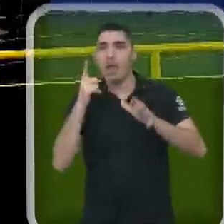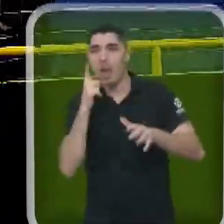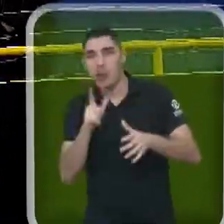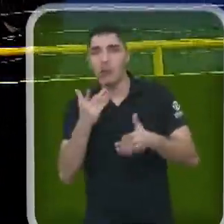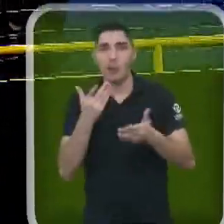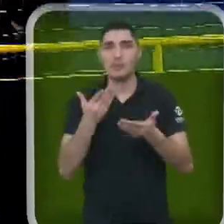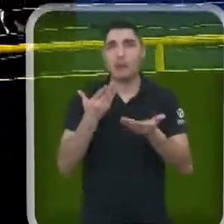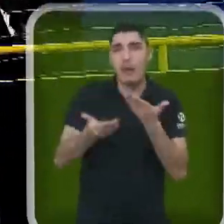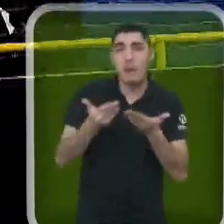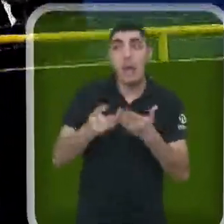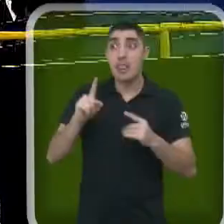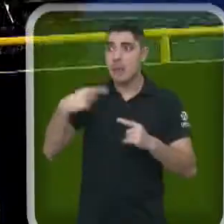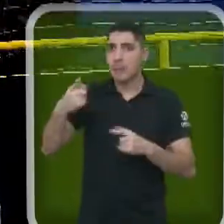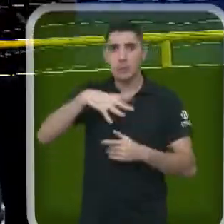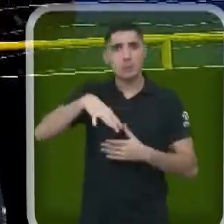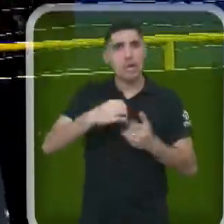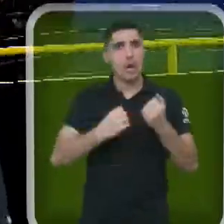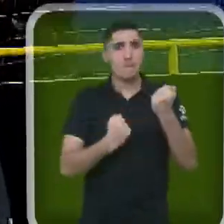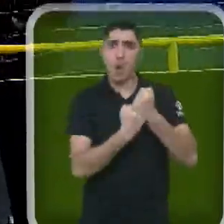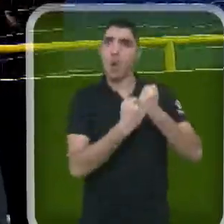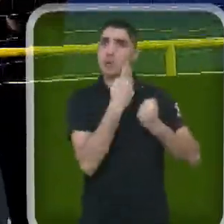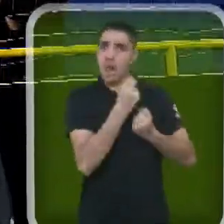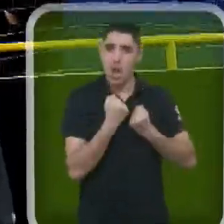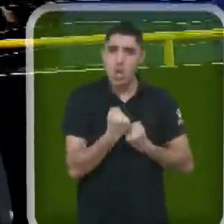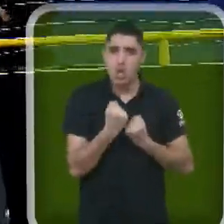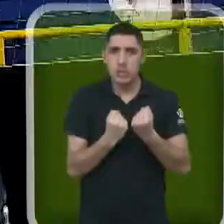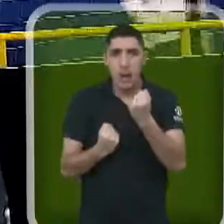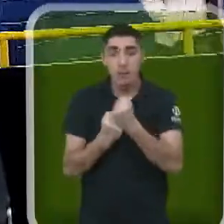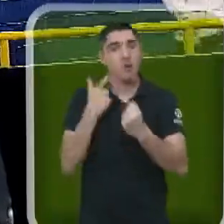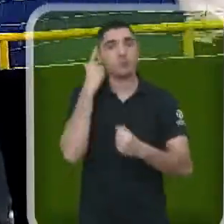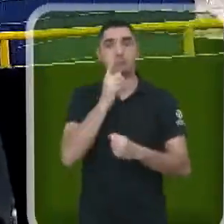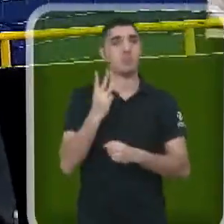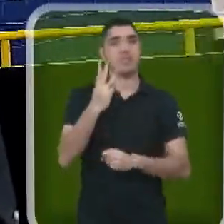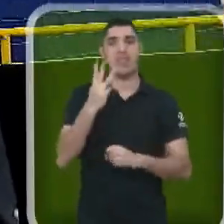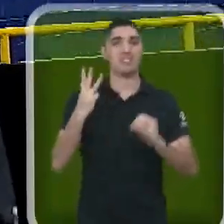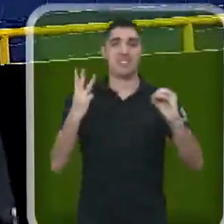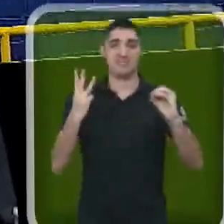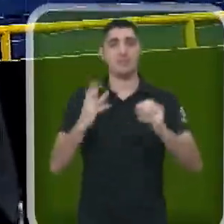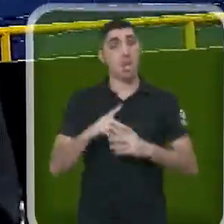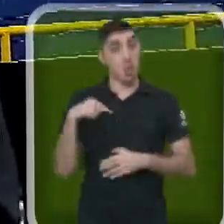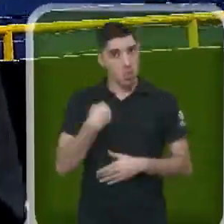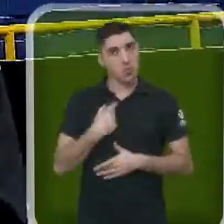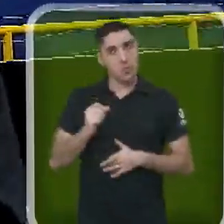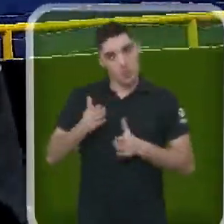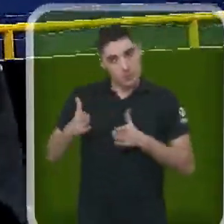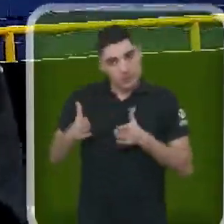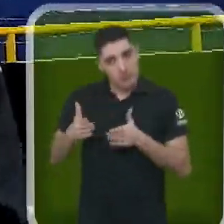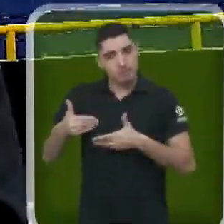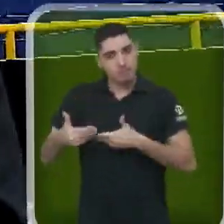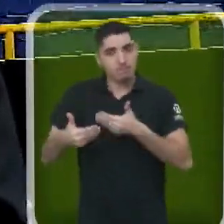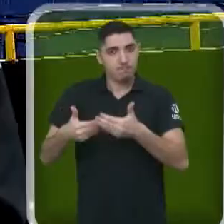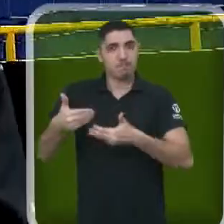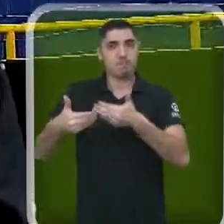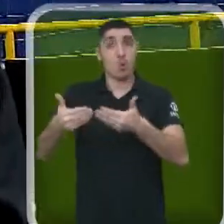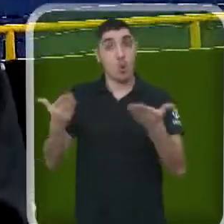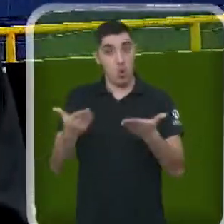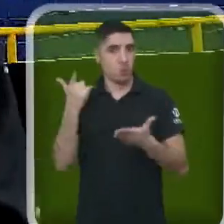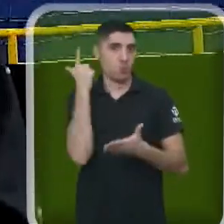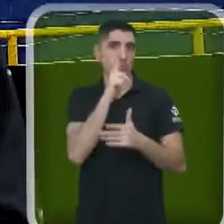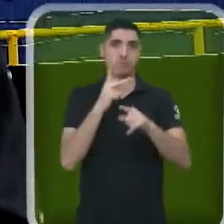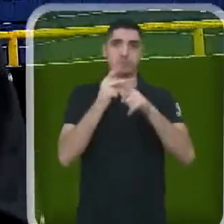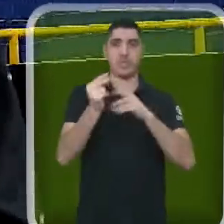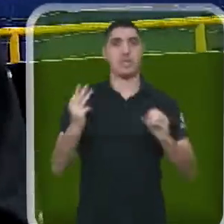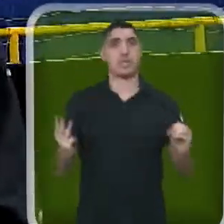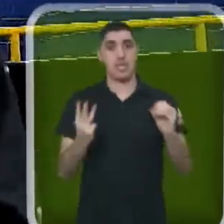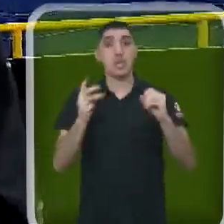foi indo com vibração e ajuda da torcida a gente conseguiu fazer 3 a 0 e a gente tá no caminho né Vamos sair hoje com 3 a 0 que